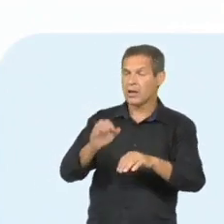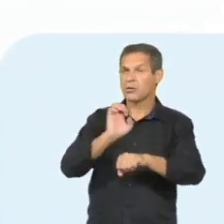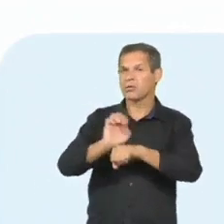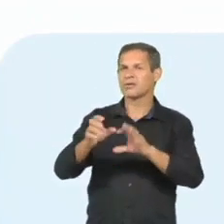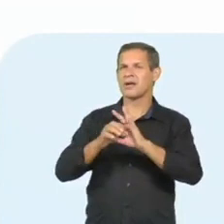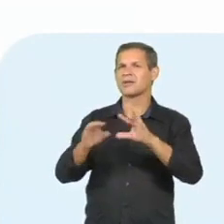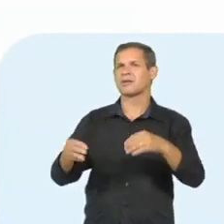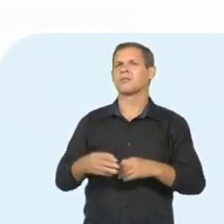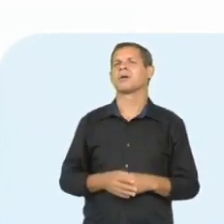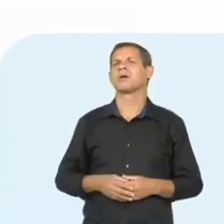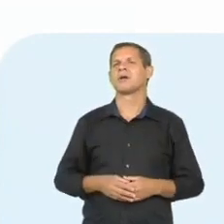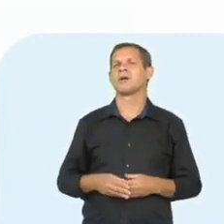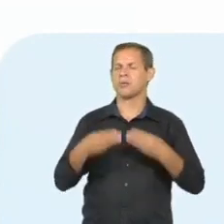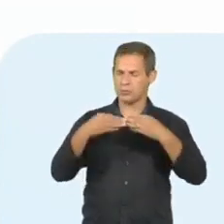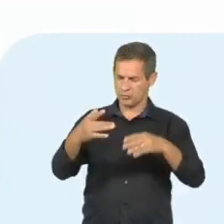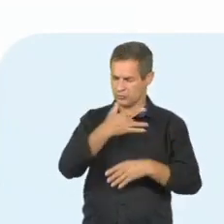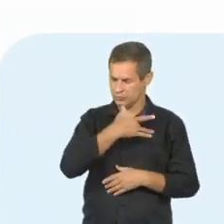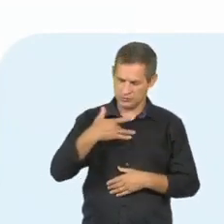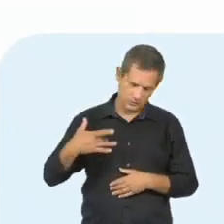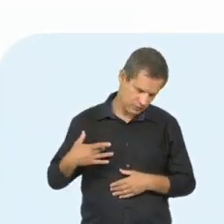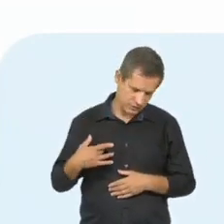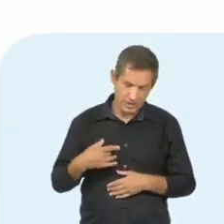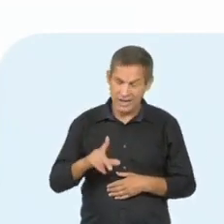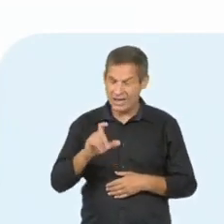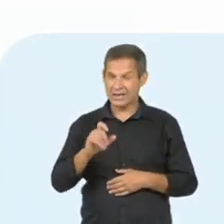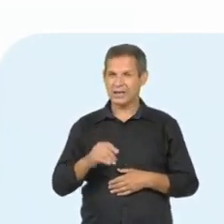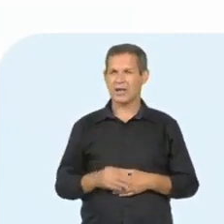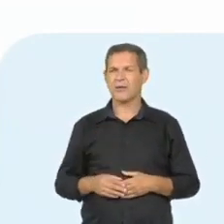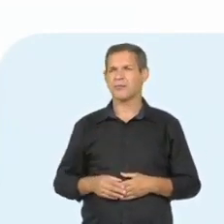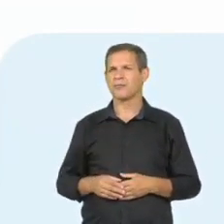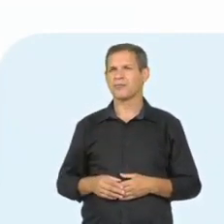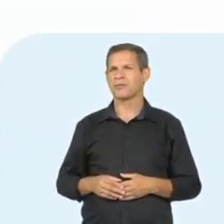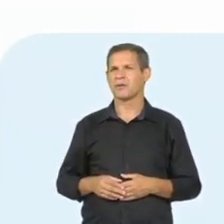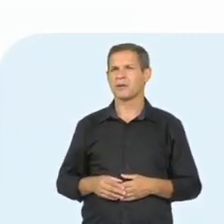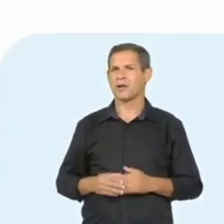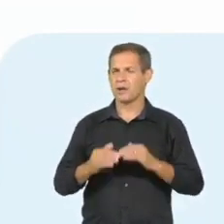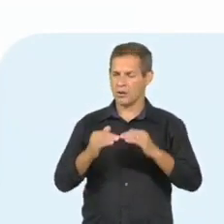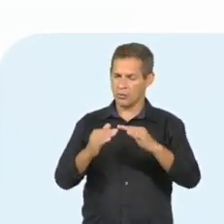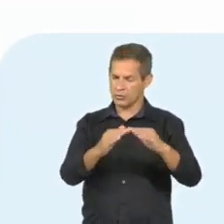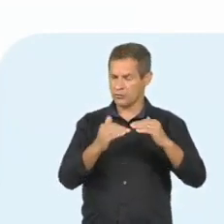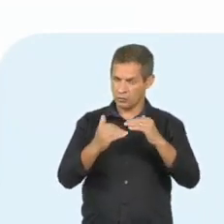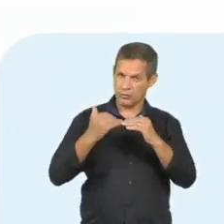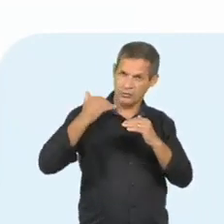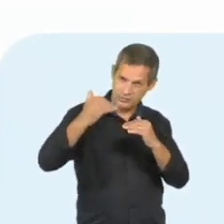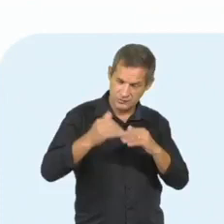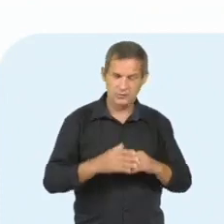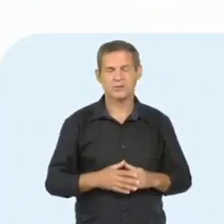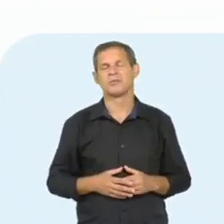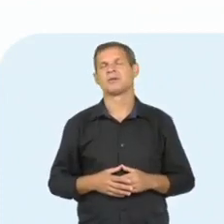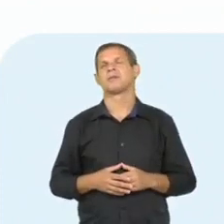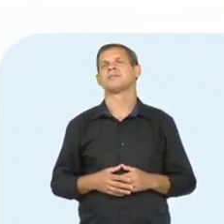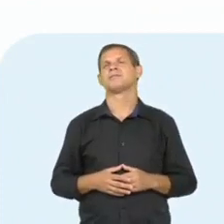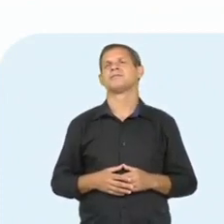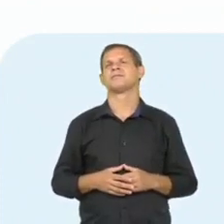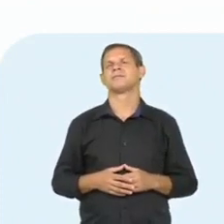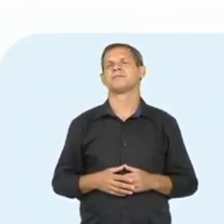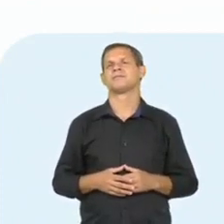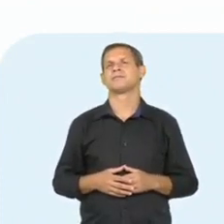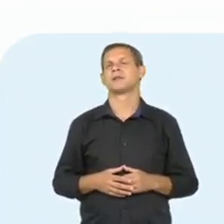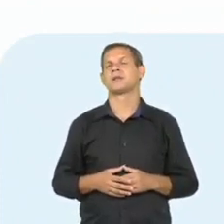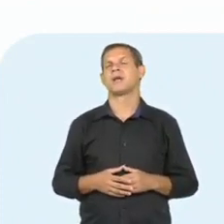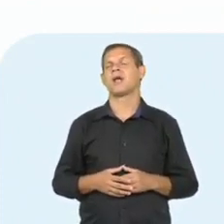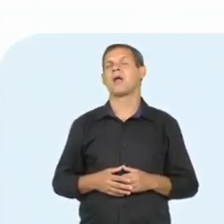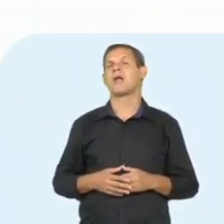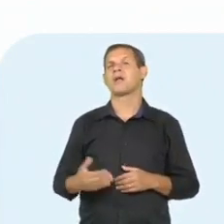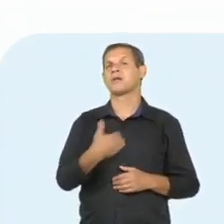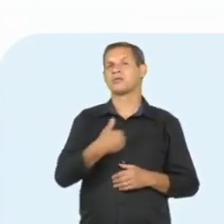mandar para quem? Para o Ministério da Saúde, que é o nível maior, né, que é o nível federal. Então,